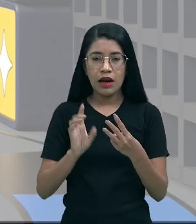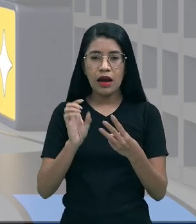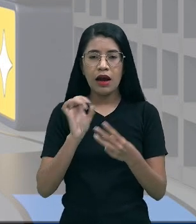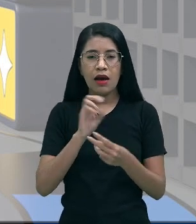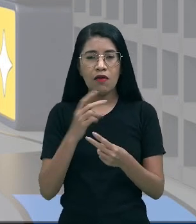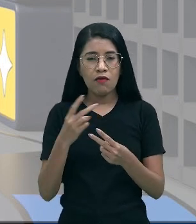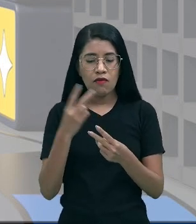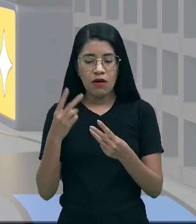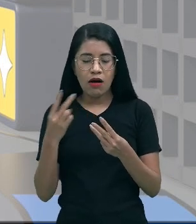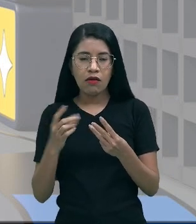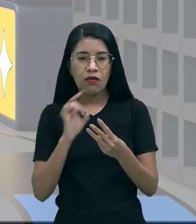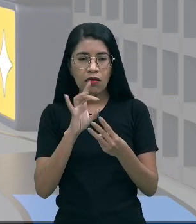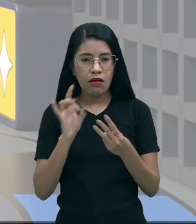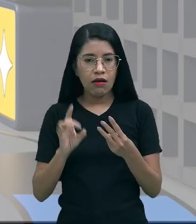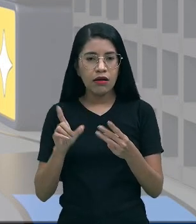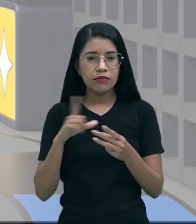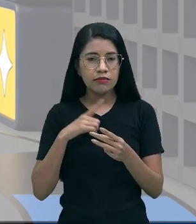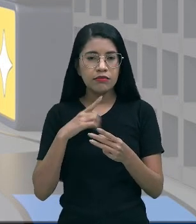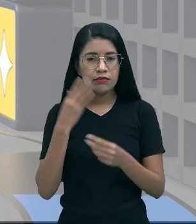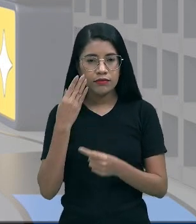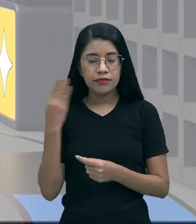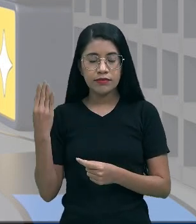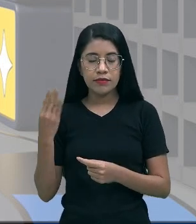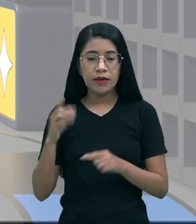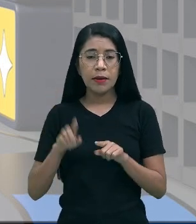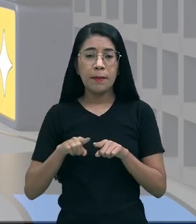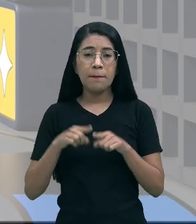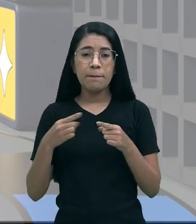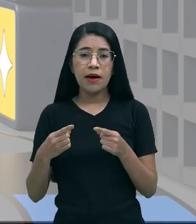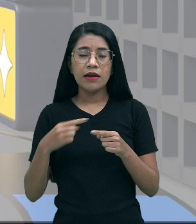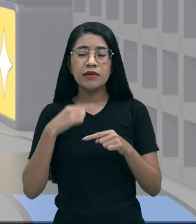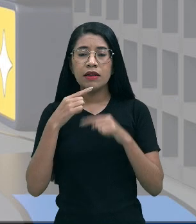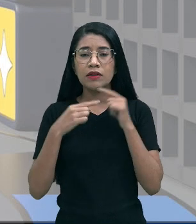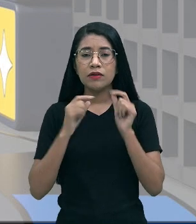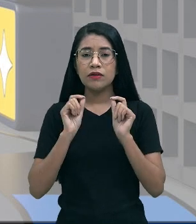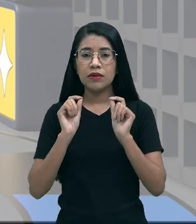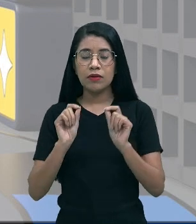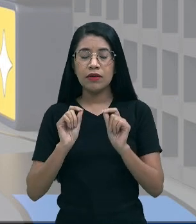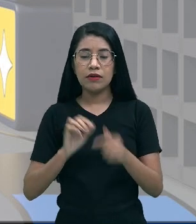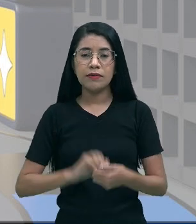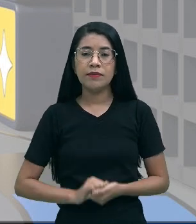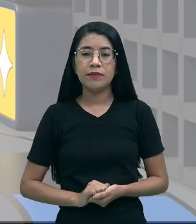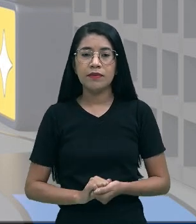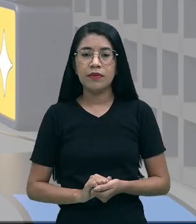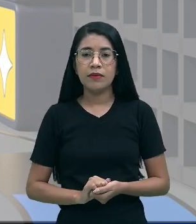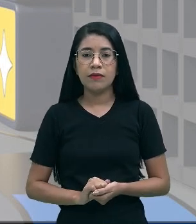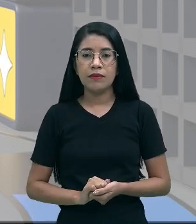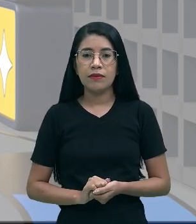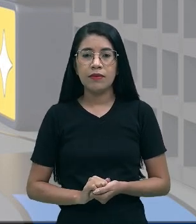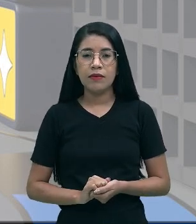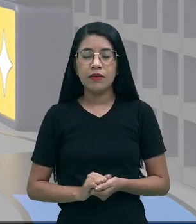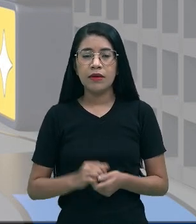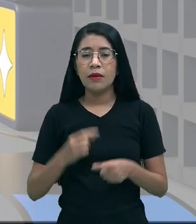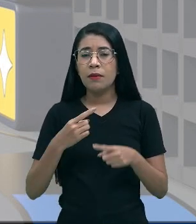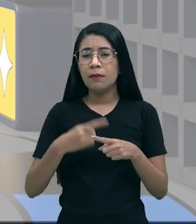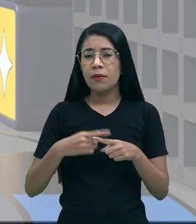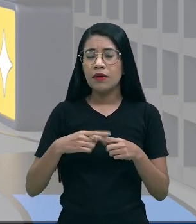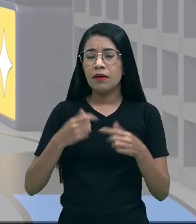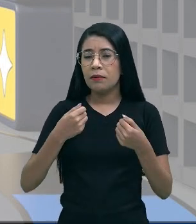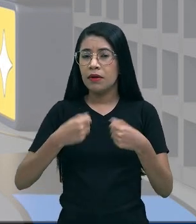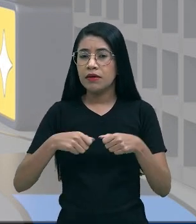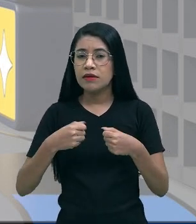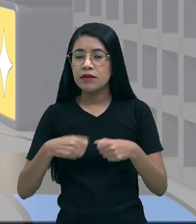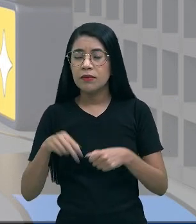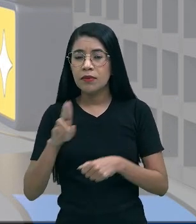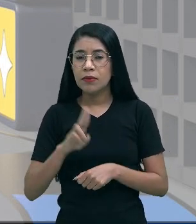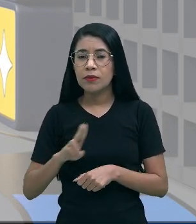na figura, mas a ideia, né, da dúvida é saber por que nós precisamos, algumas